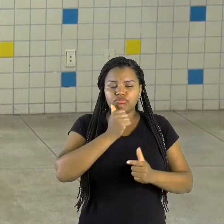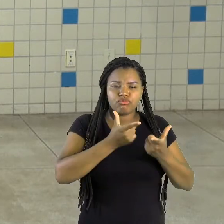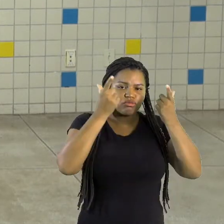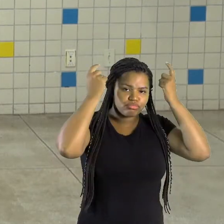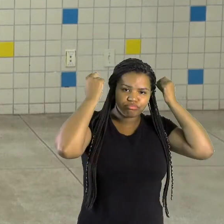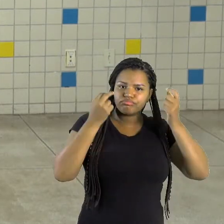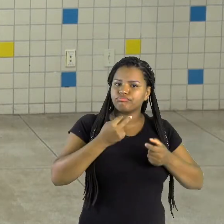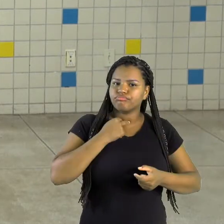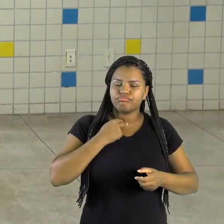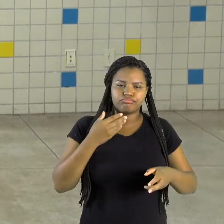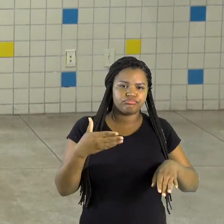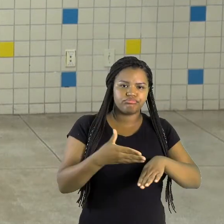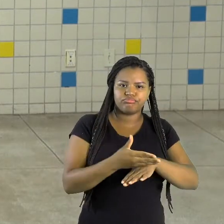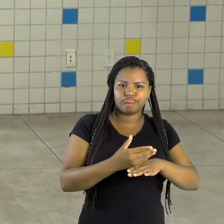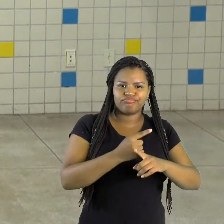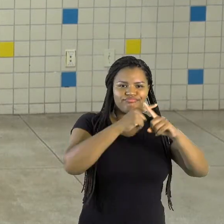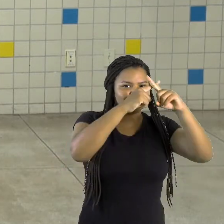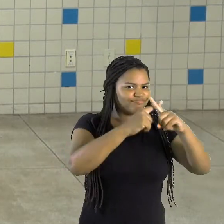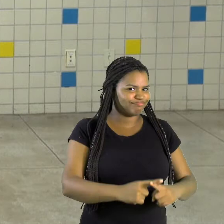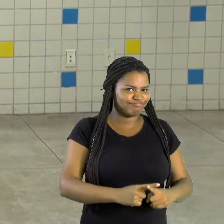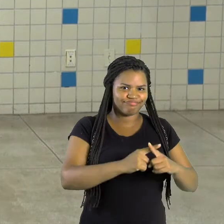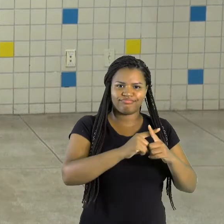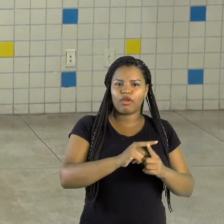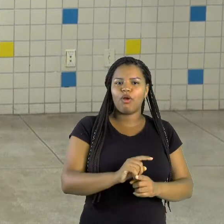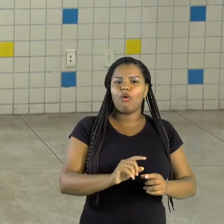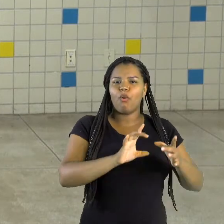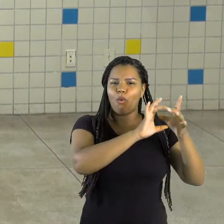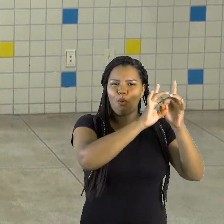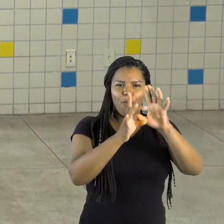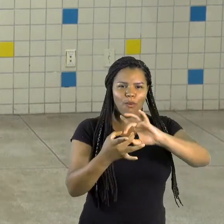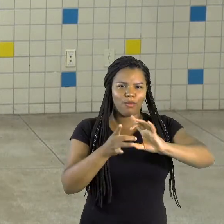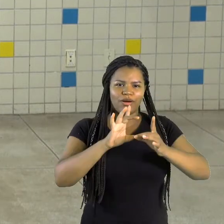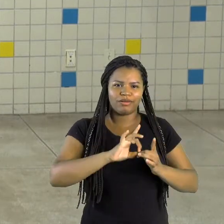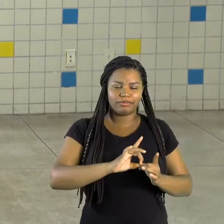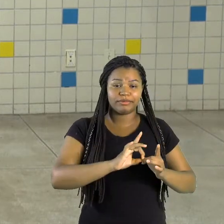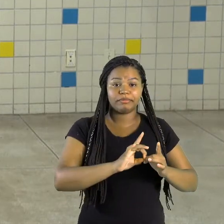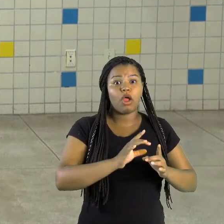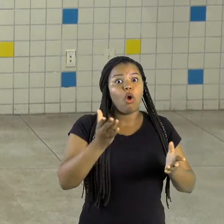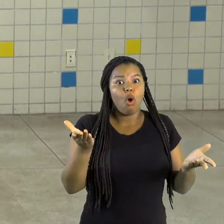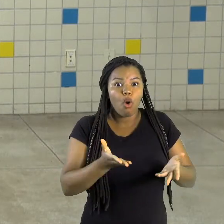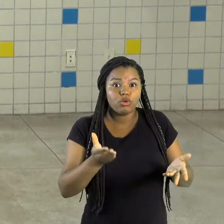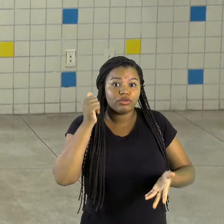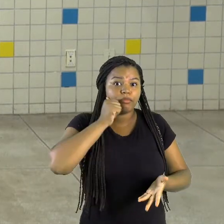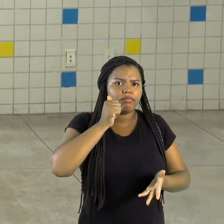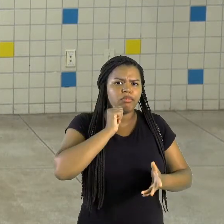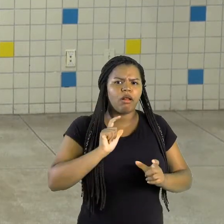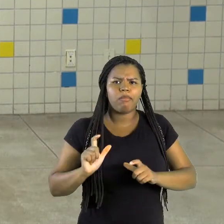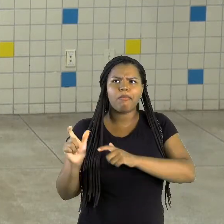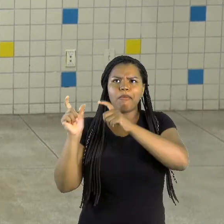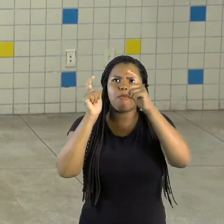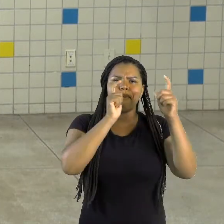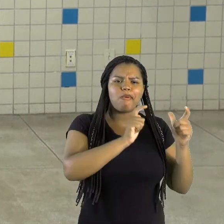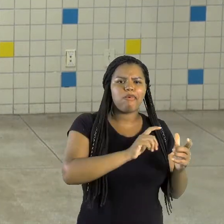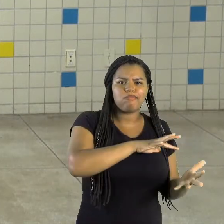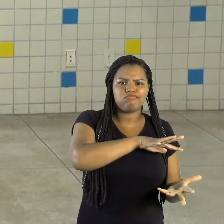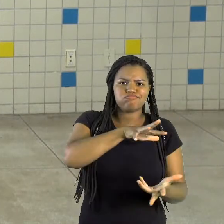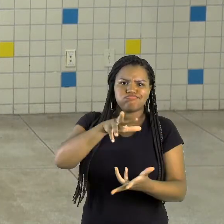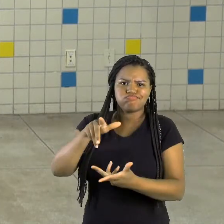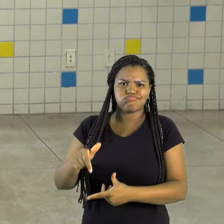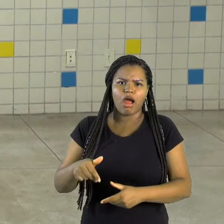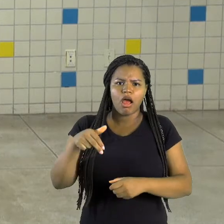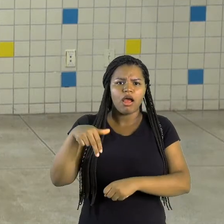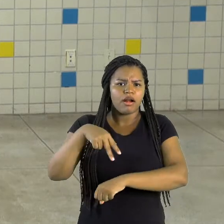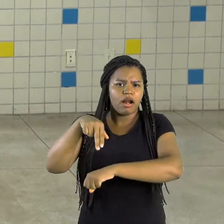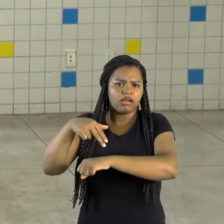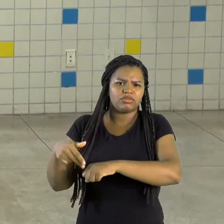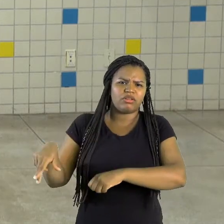podiam participar dos Jogos Olímpicos. Hoje nós vemos aí mulheres de diversos lugares do mundo, de diversas nacionalidades,